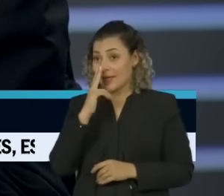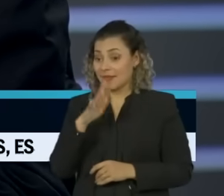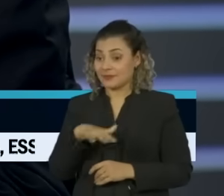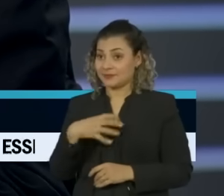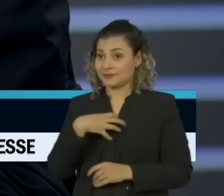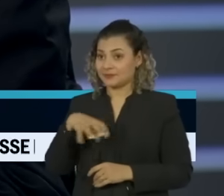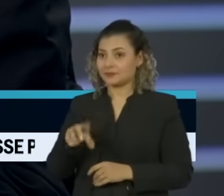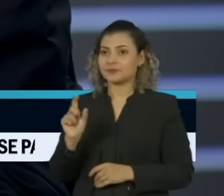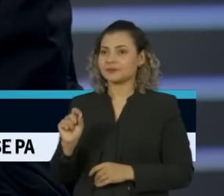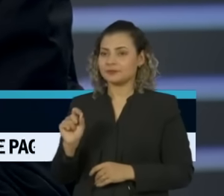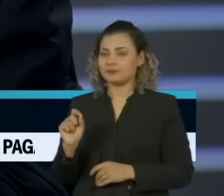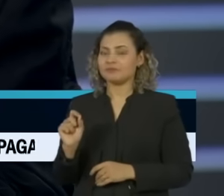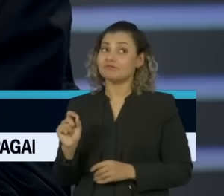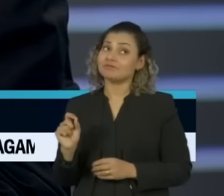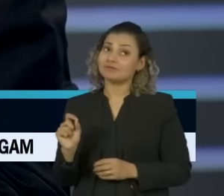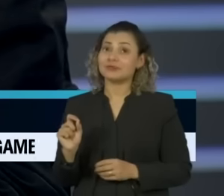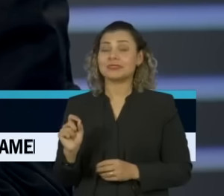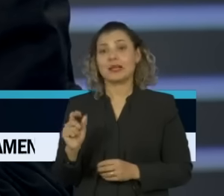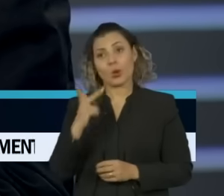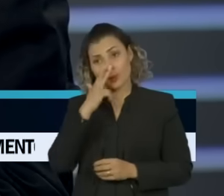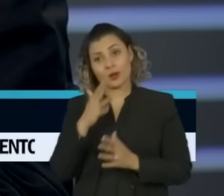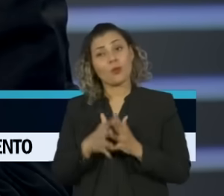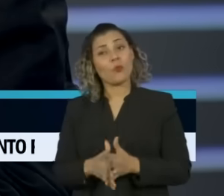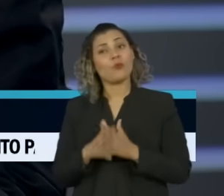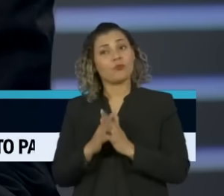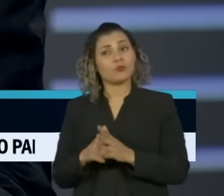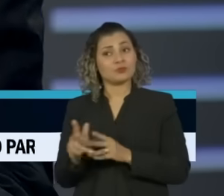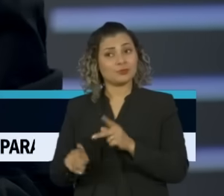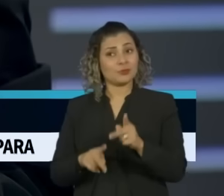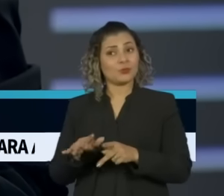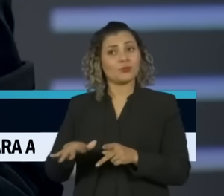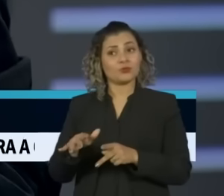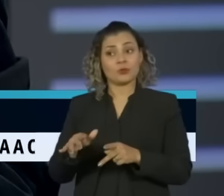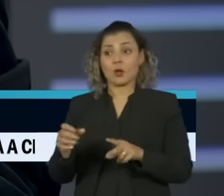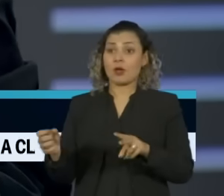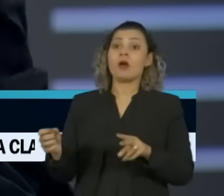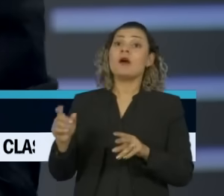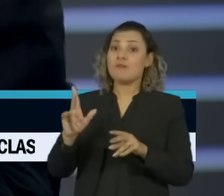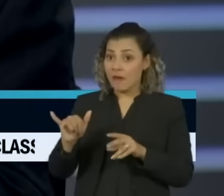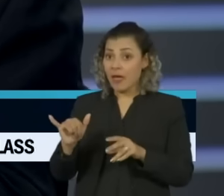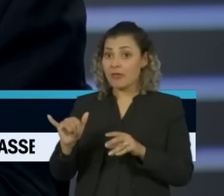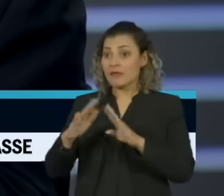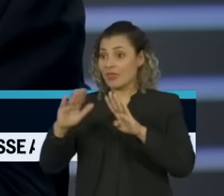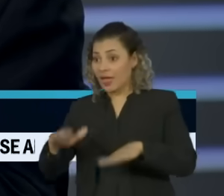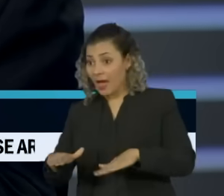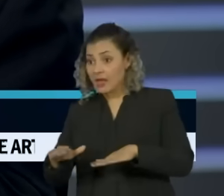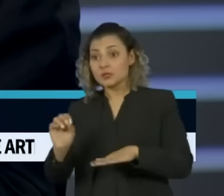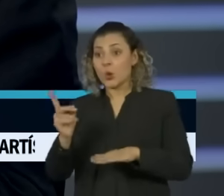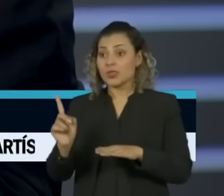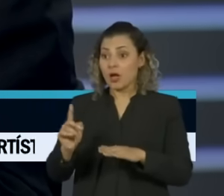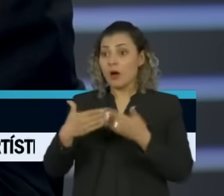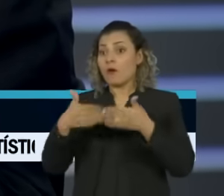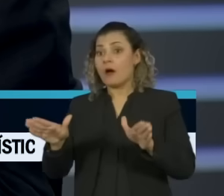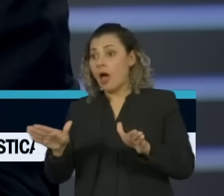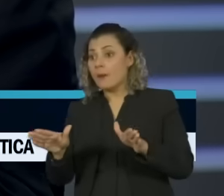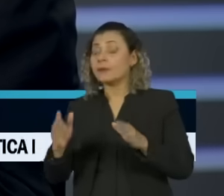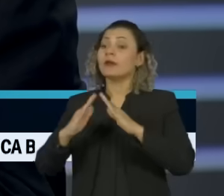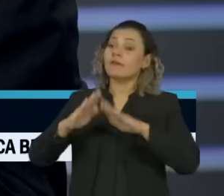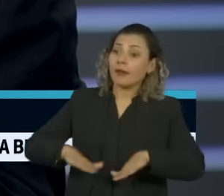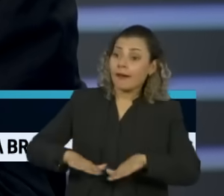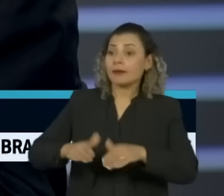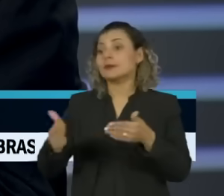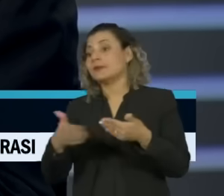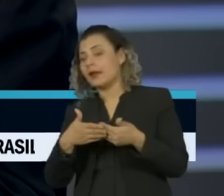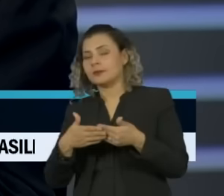comportamento, uma mensagem confusa para a população. Confina, não confina. Confina, não confina. E isso daí eu acho que